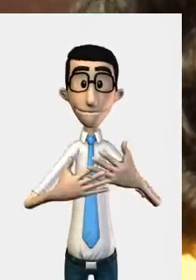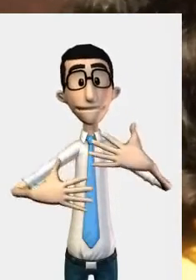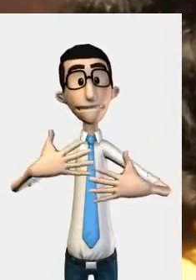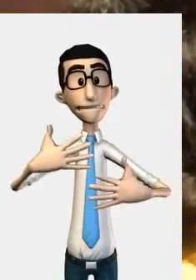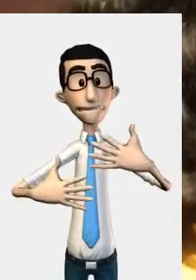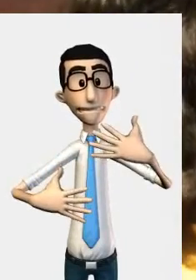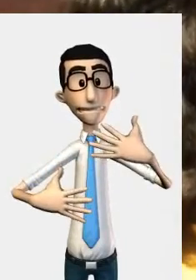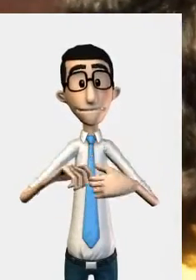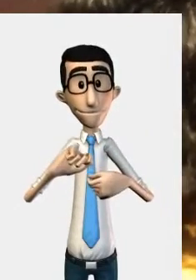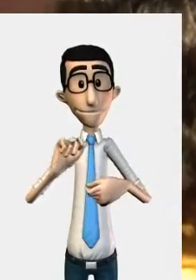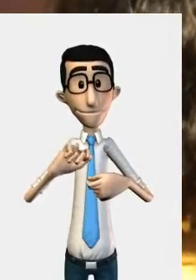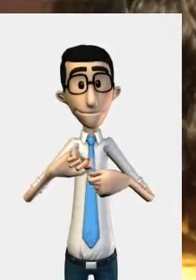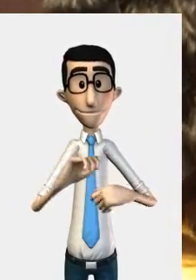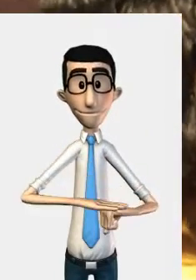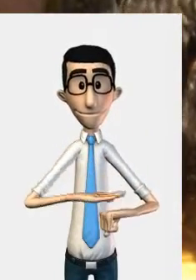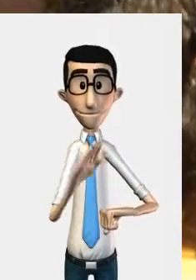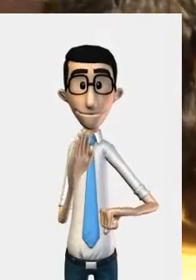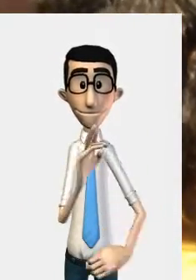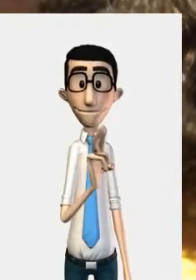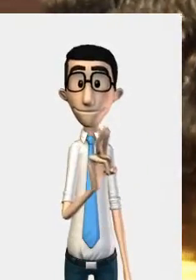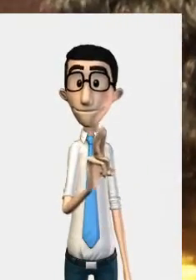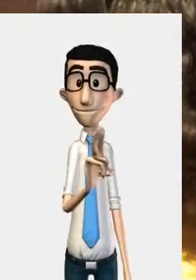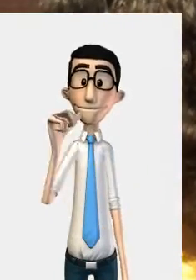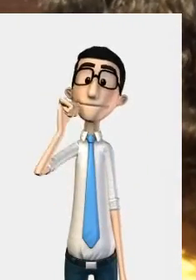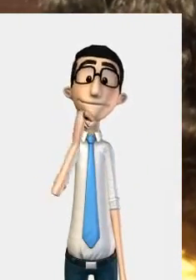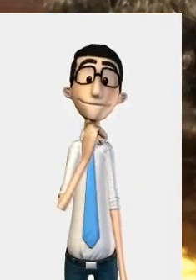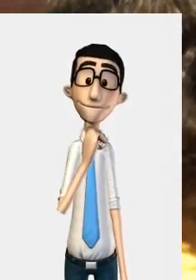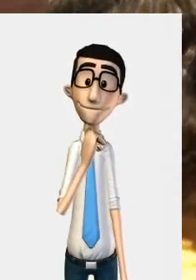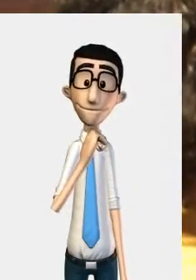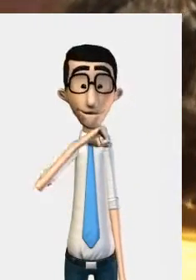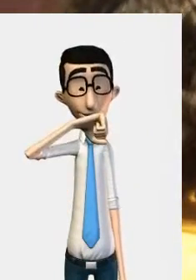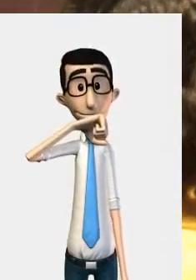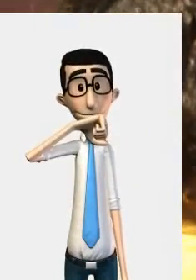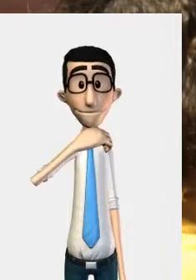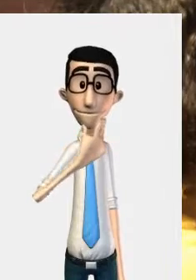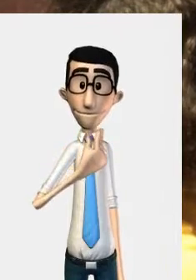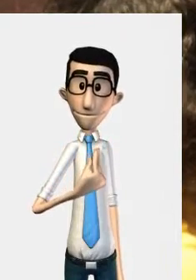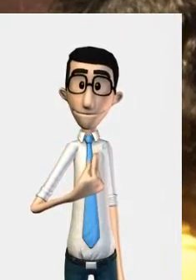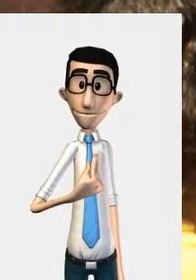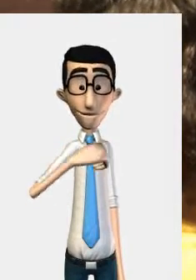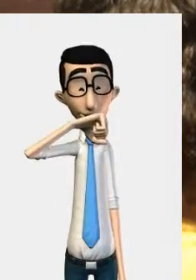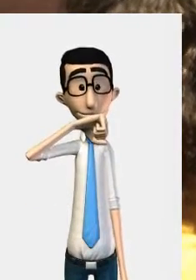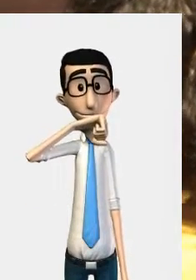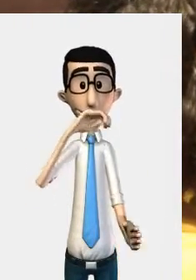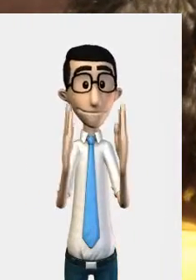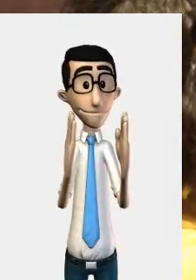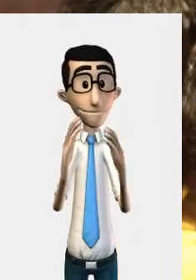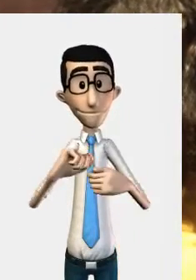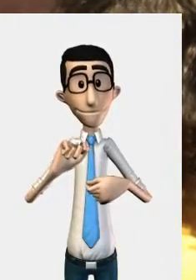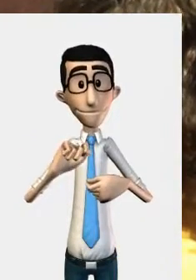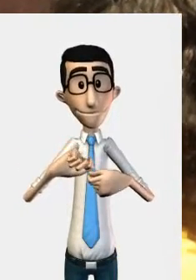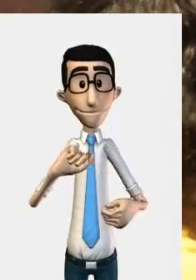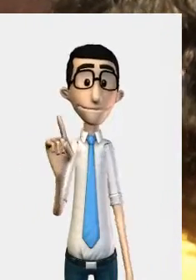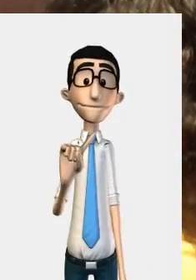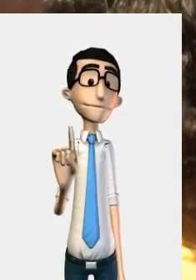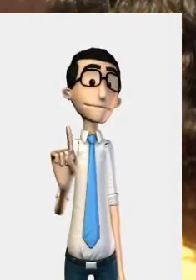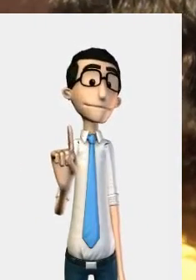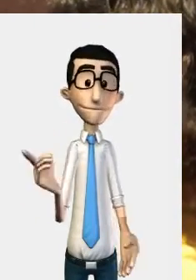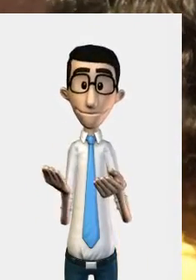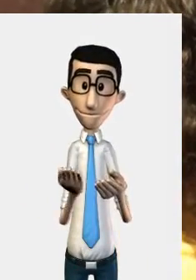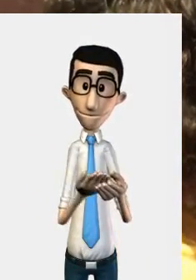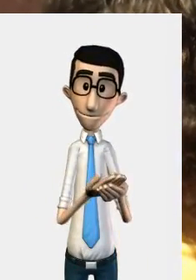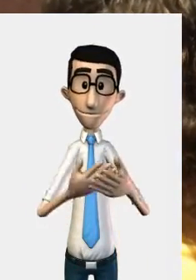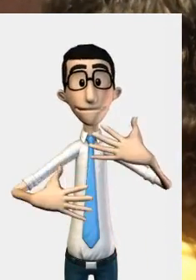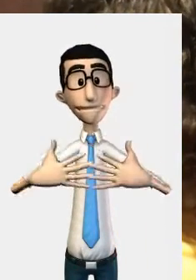porque eu sabia. Sim, porque eu sabia que o meu filho precisava do meu conhecimento para se desenvolver. Então todos os dias eu acordava e